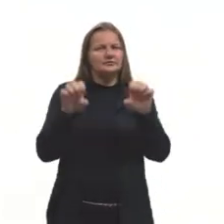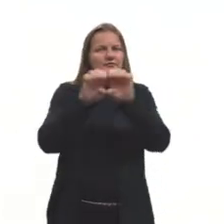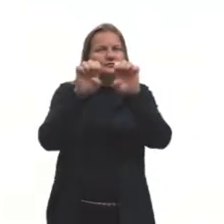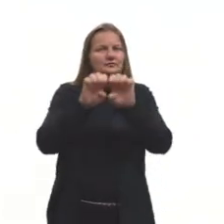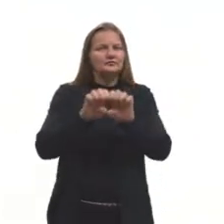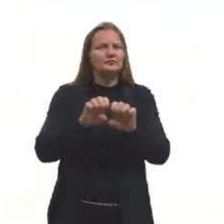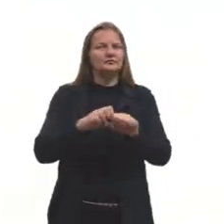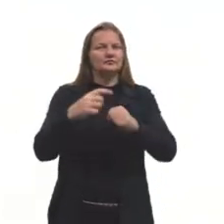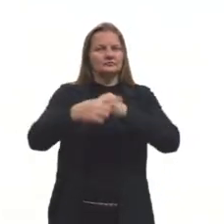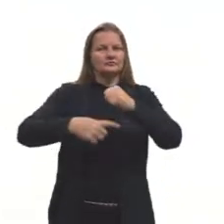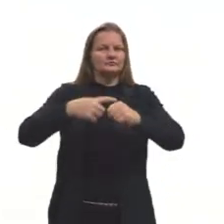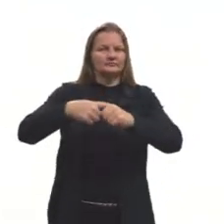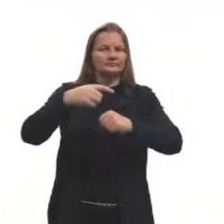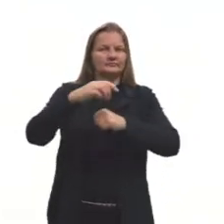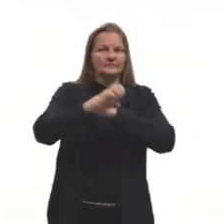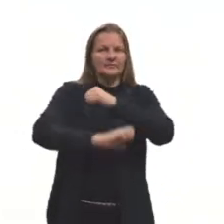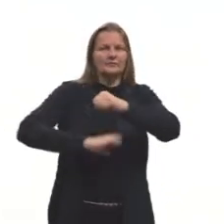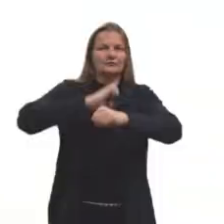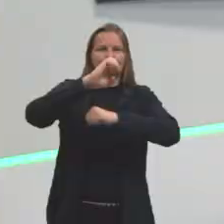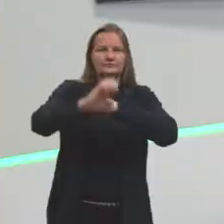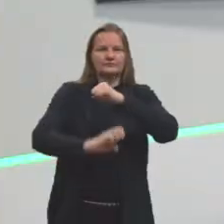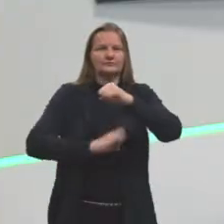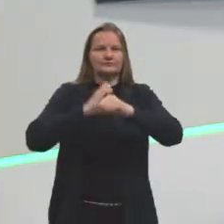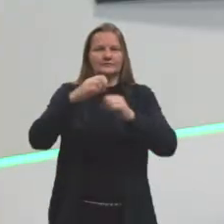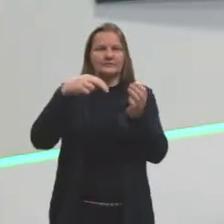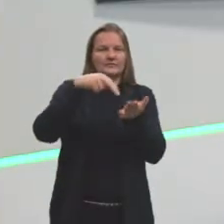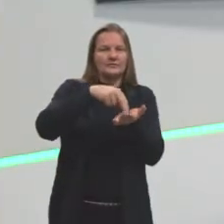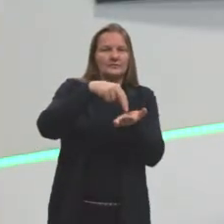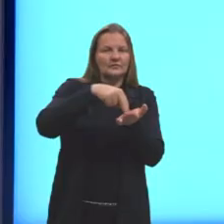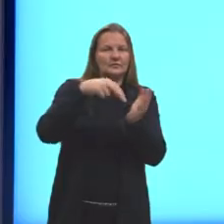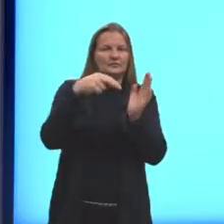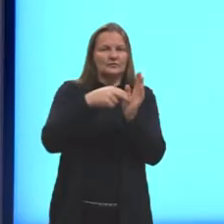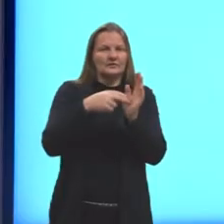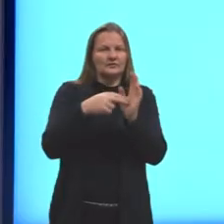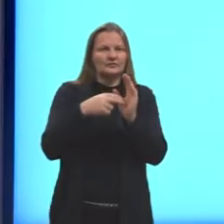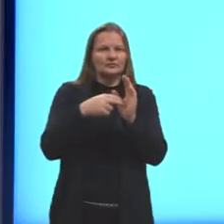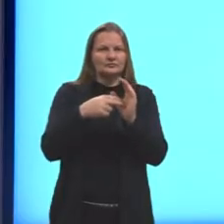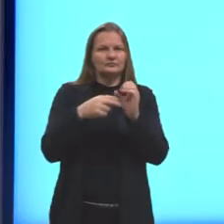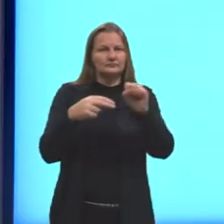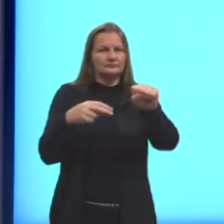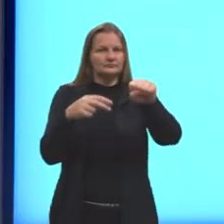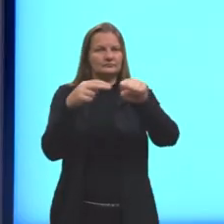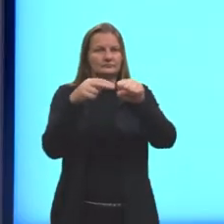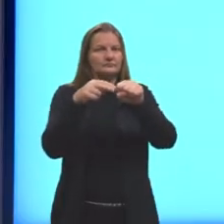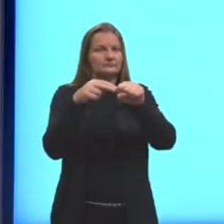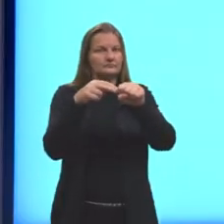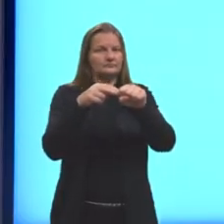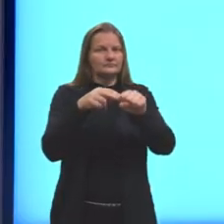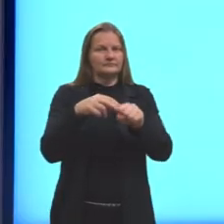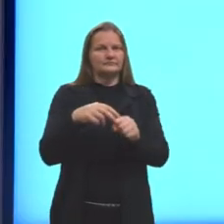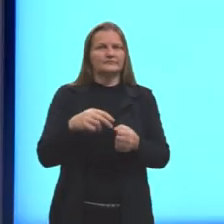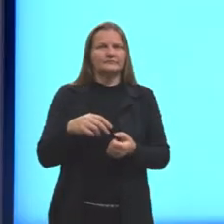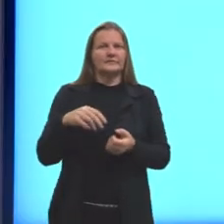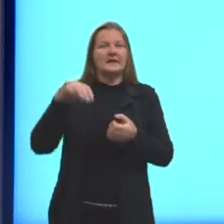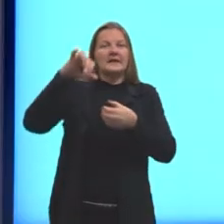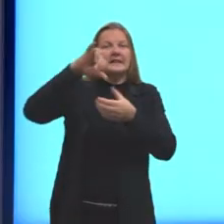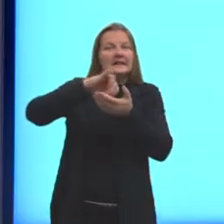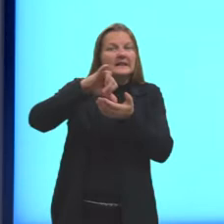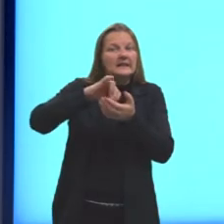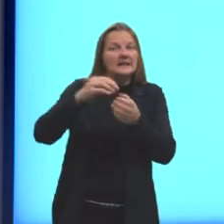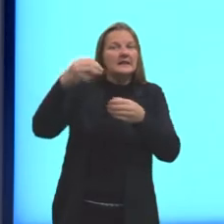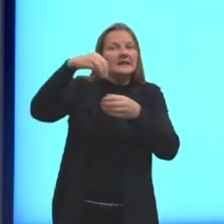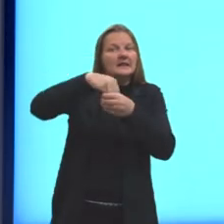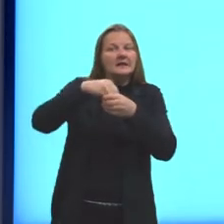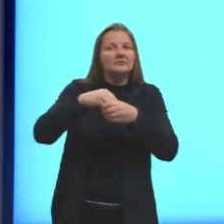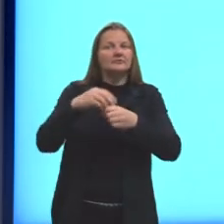mas só Relembrando então aqui né no centro A gente tem o núcleo do átomo né dentro do núcleo a gente tem